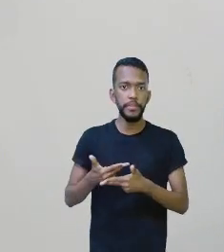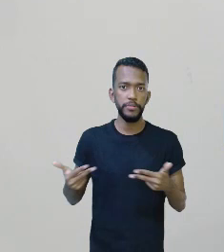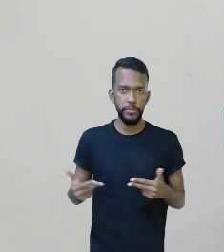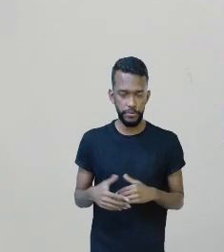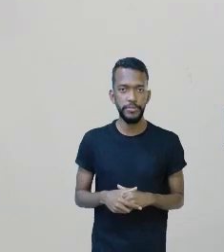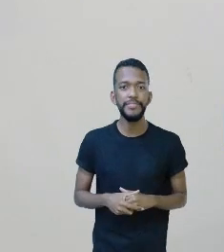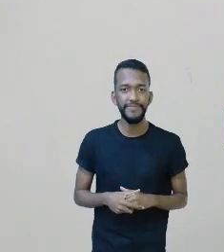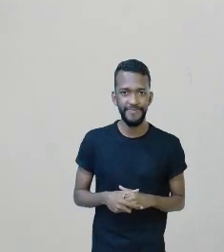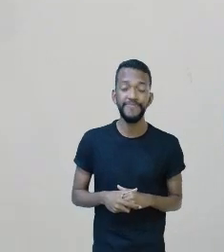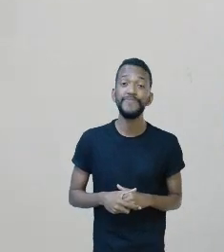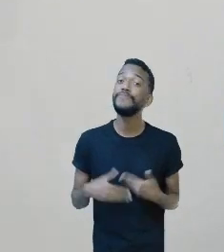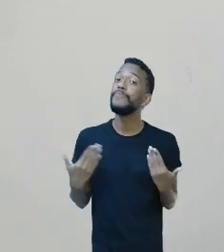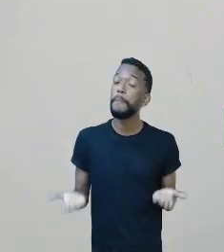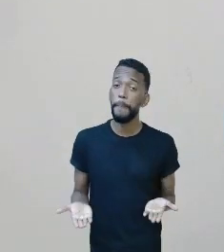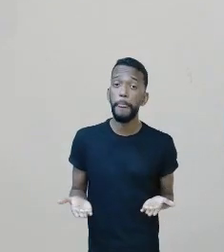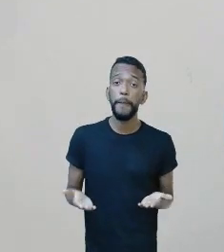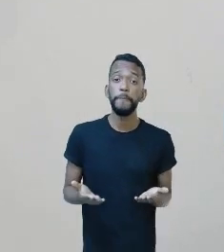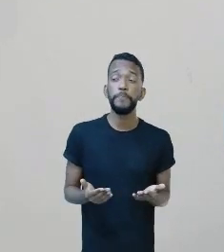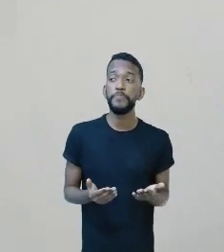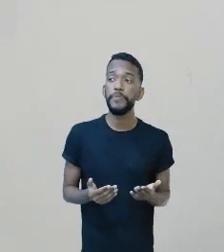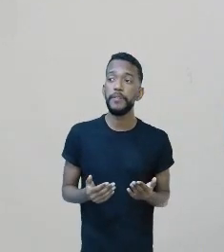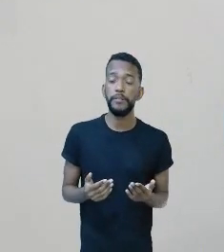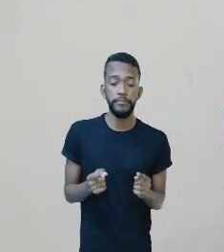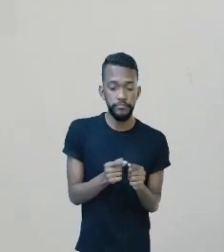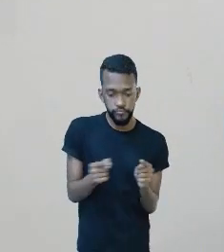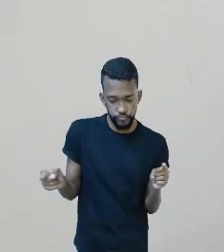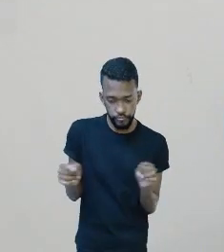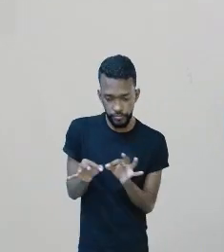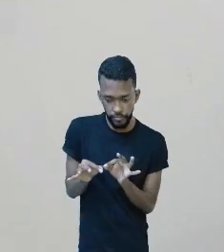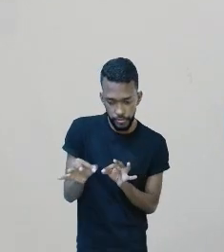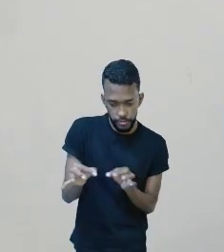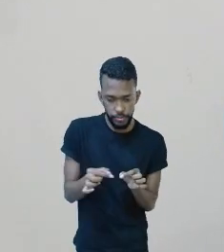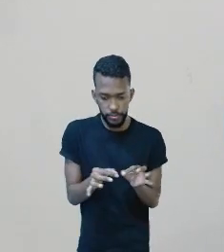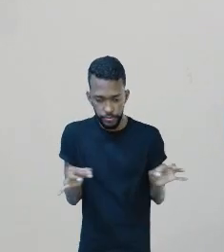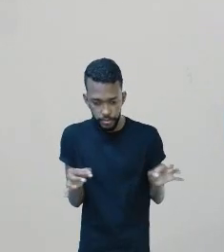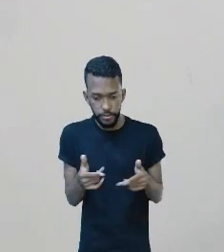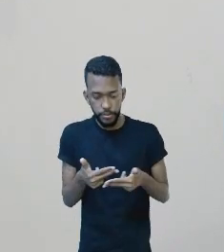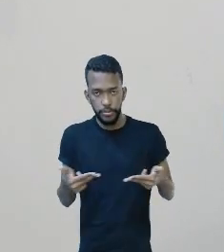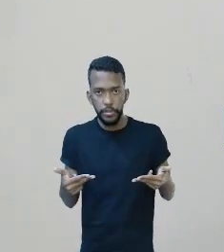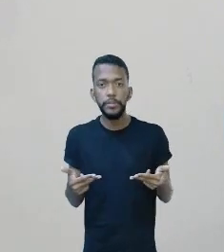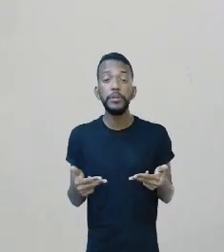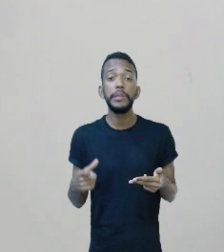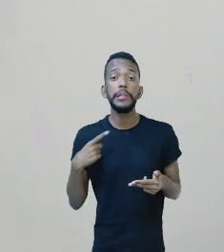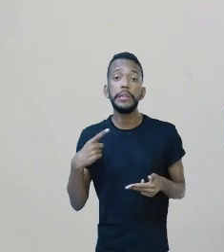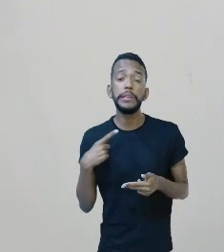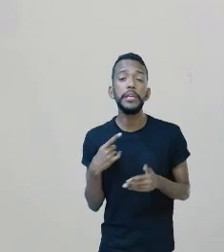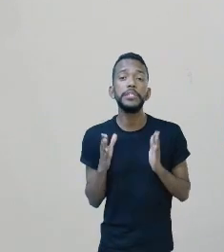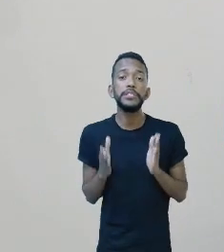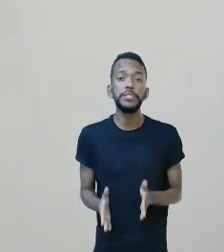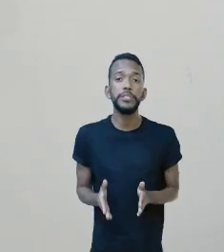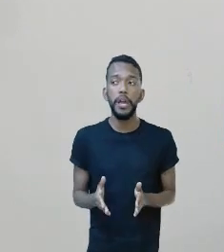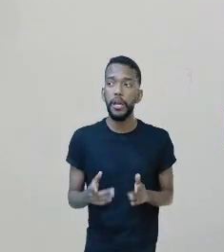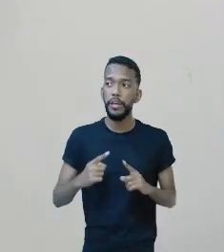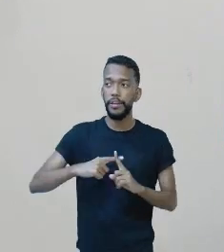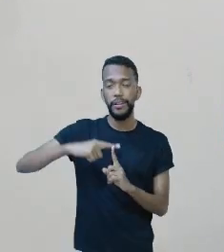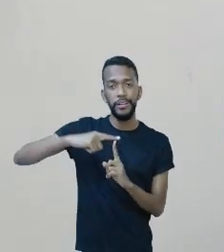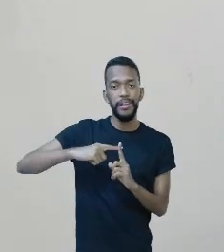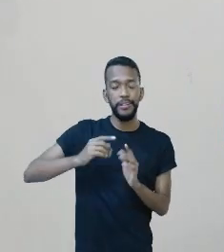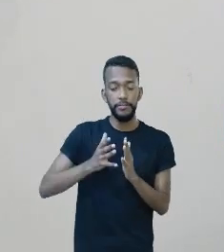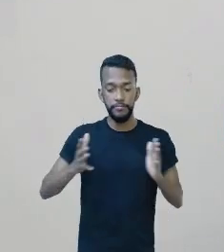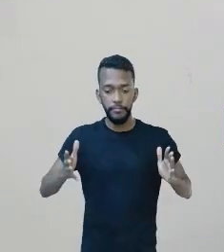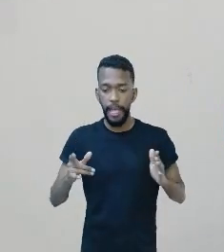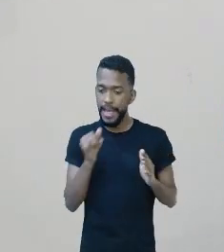coisas. As unidades de medida são modelos estabelecidos para medir diferentes grandezas, tais como